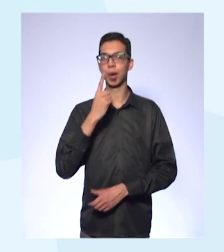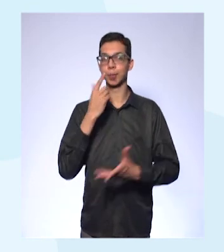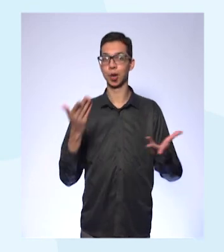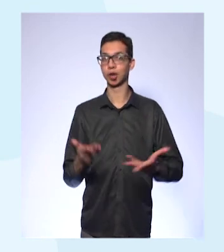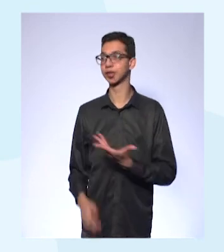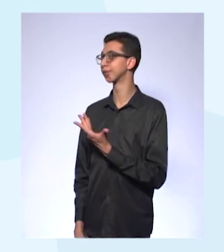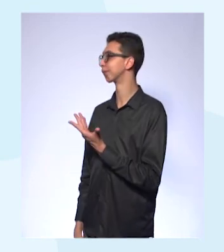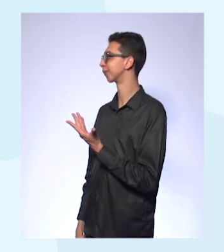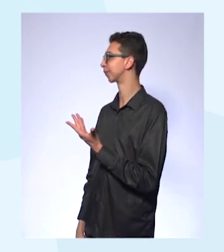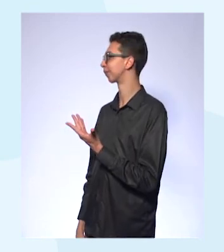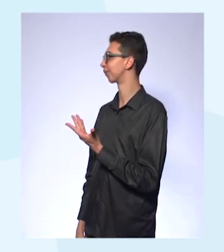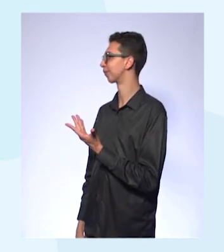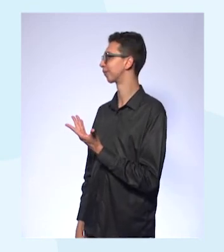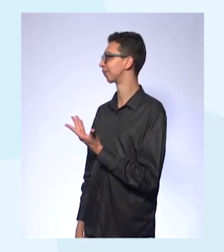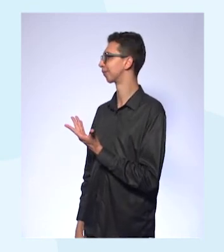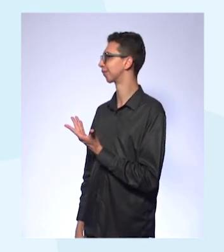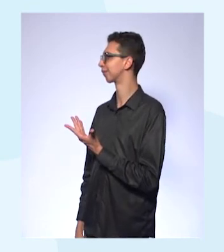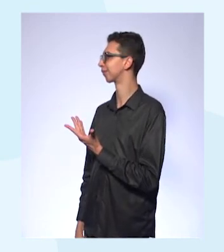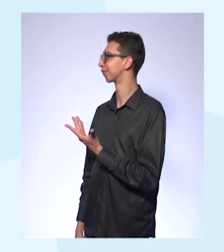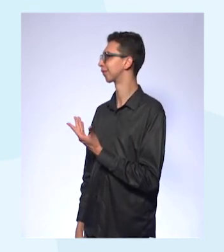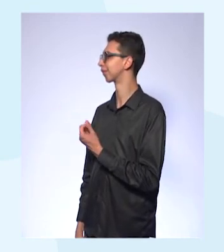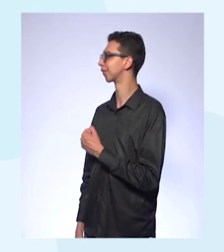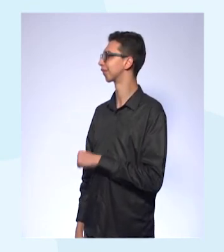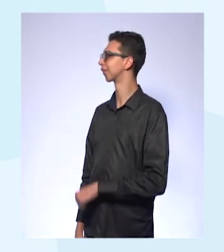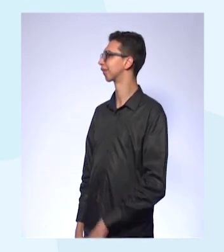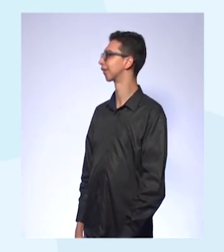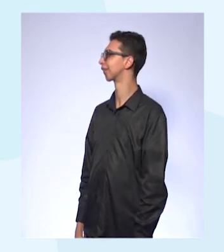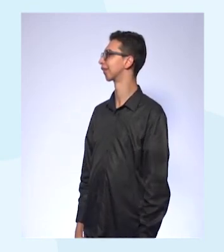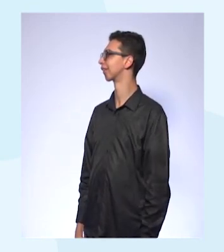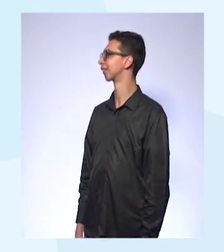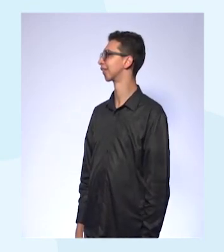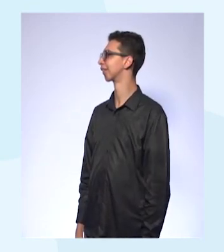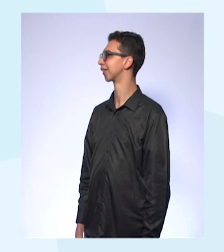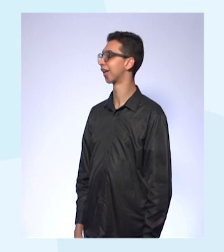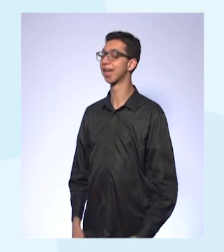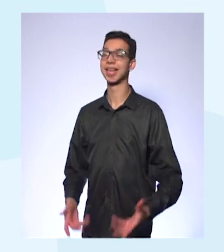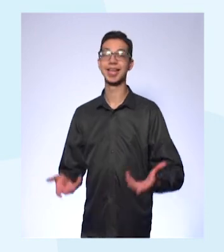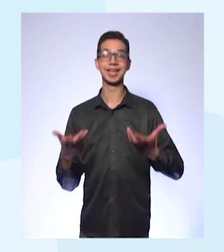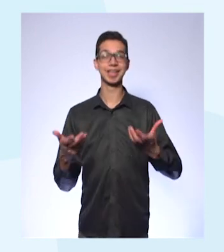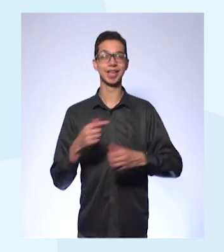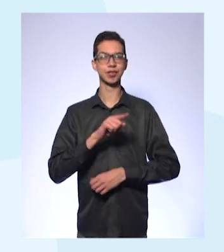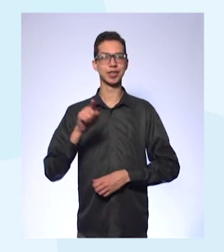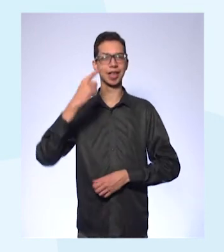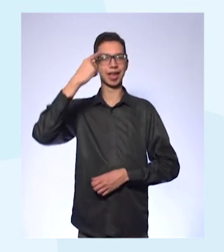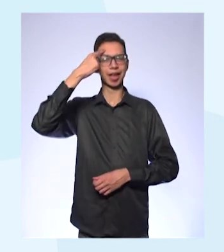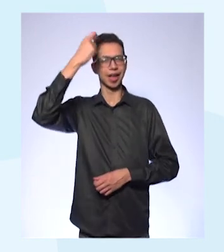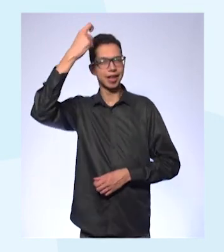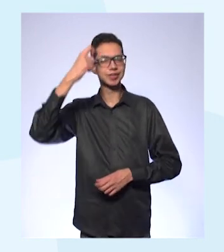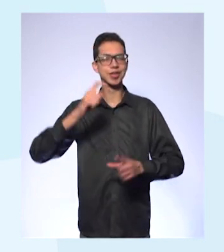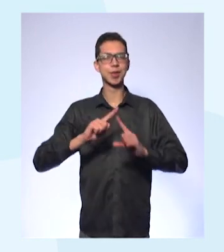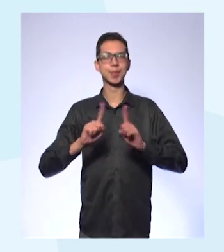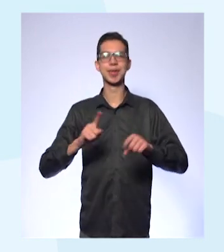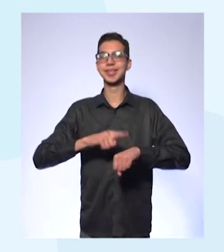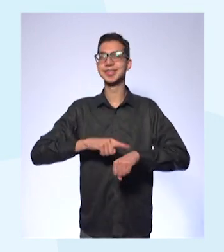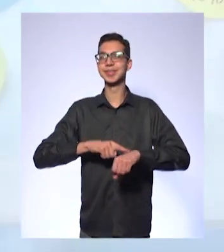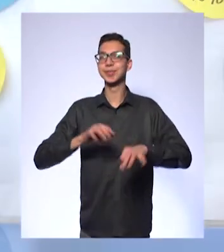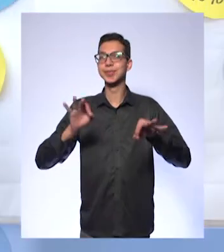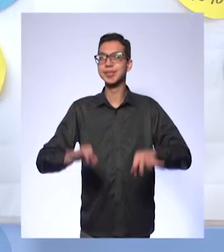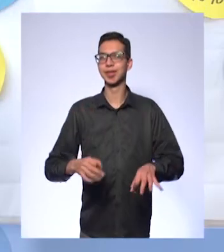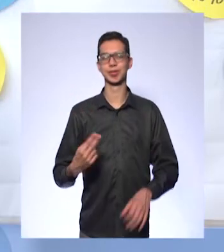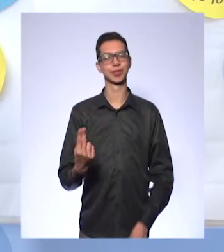Farroupilha. Eu ia fazer uma adivinha com vocês, mas não deu muito certo, não Vamos, deu muito certo. vamos lá. Vamos seguir